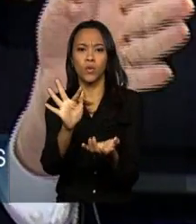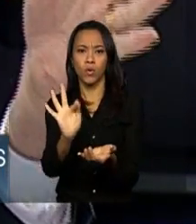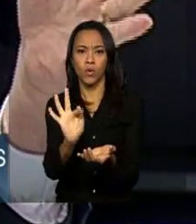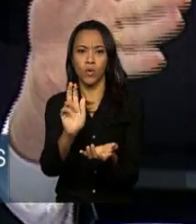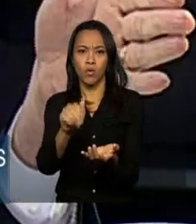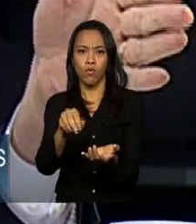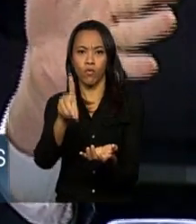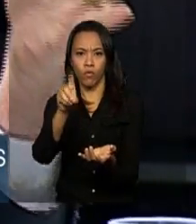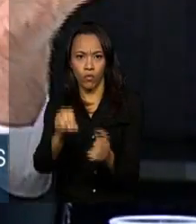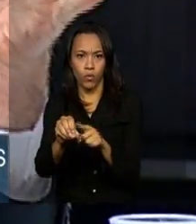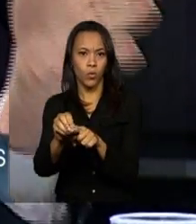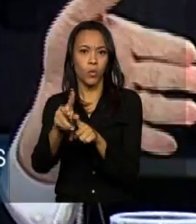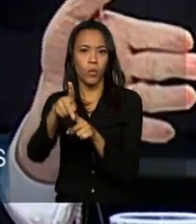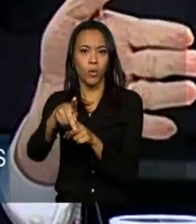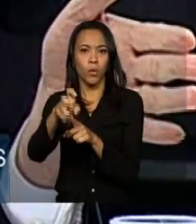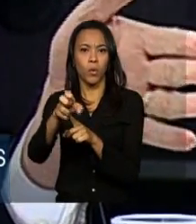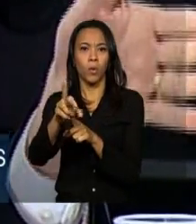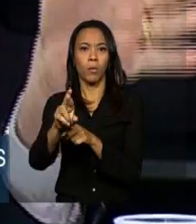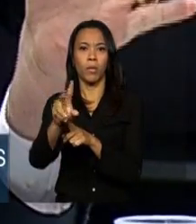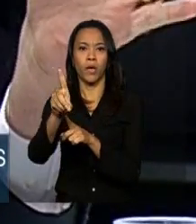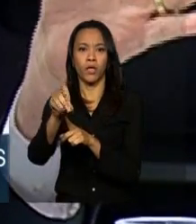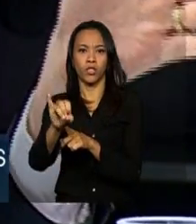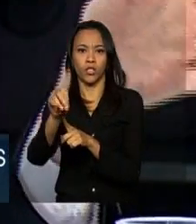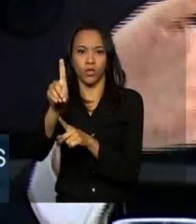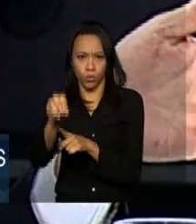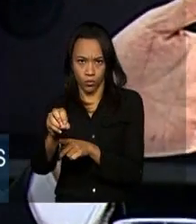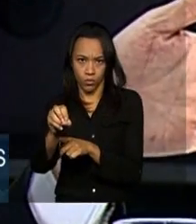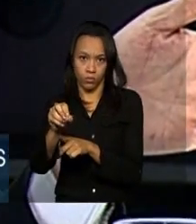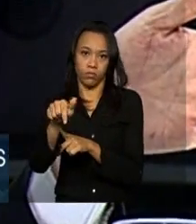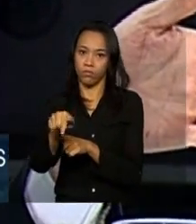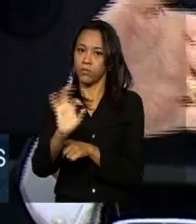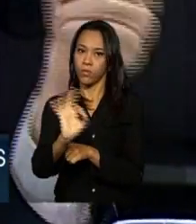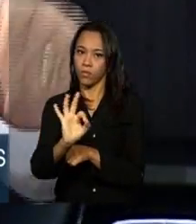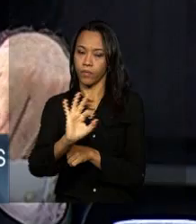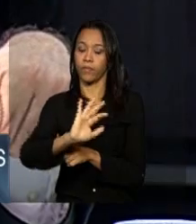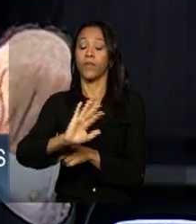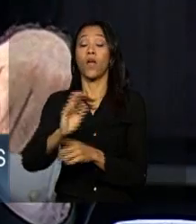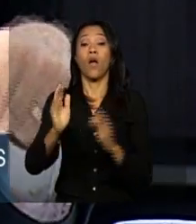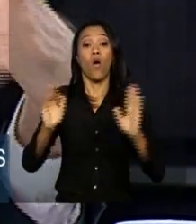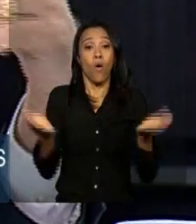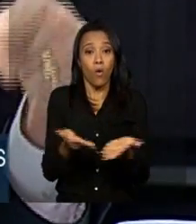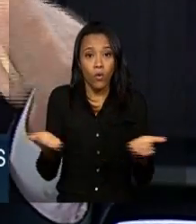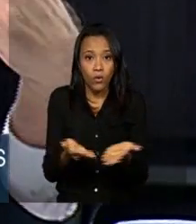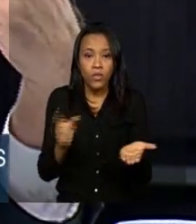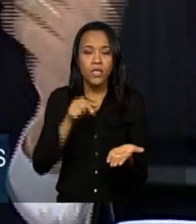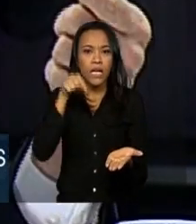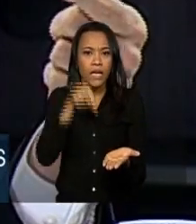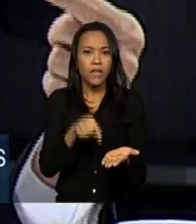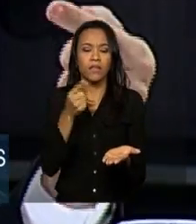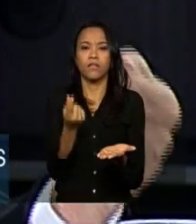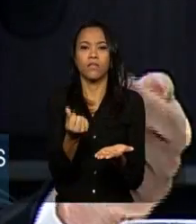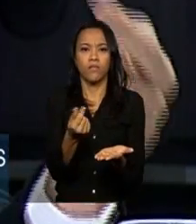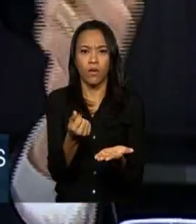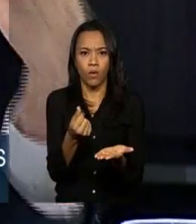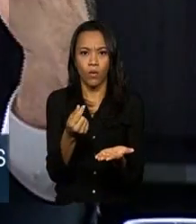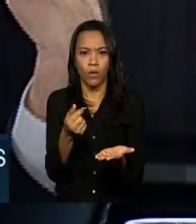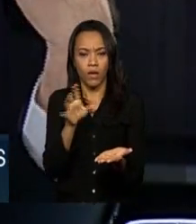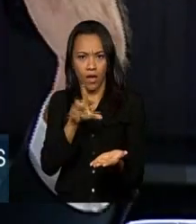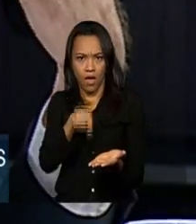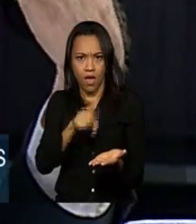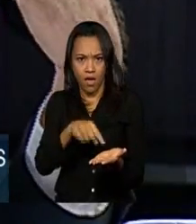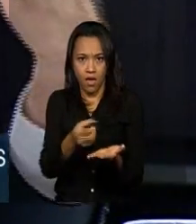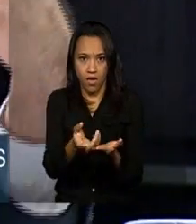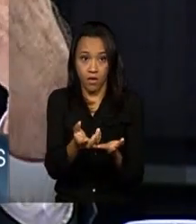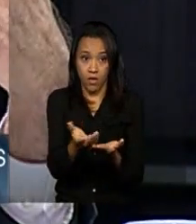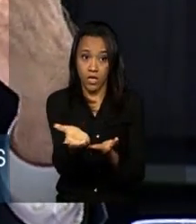são operações que TM retorno O Retorno desses financiamentos ele hoje tá representando muito mais do que próprio incremento de